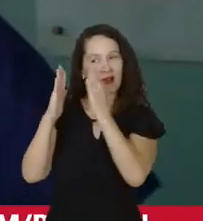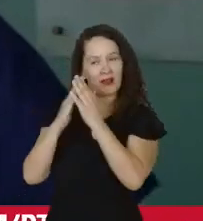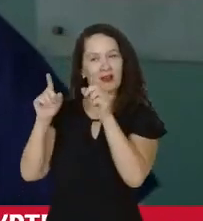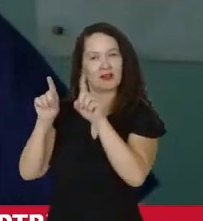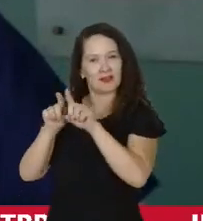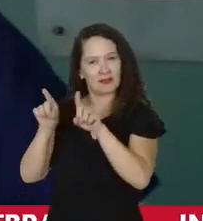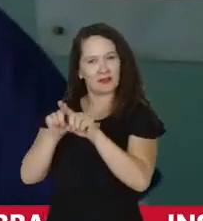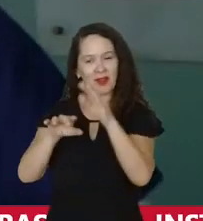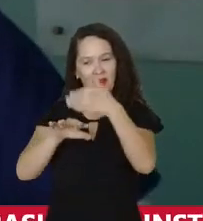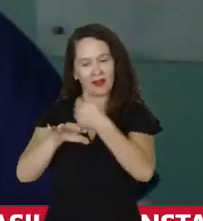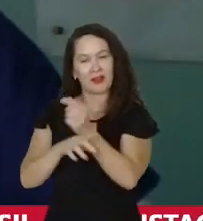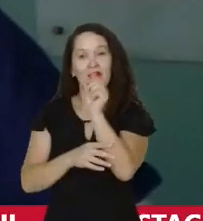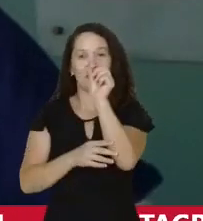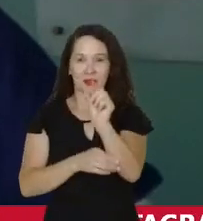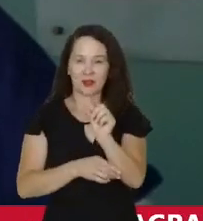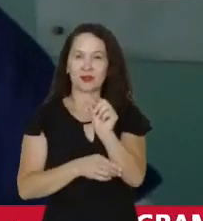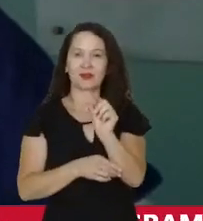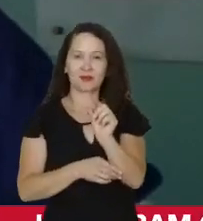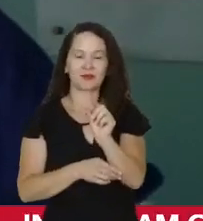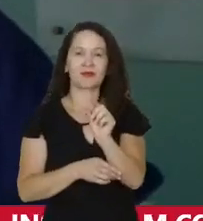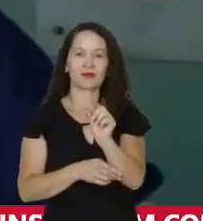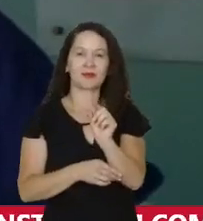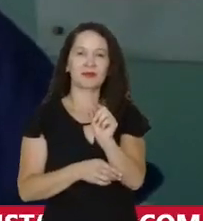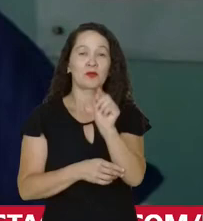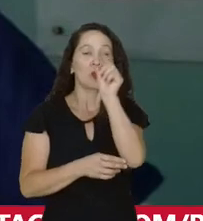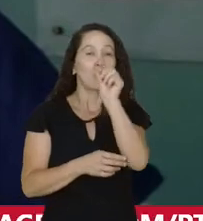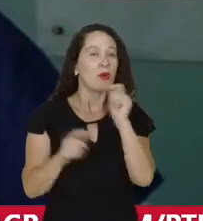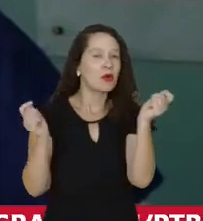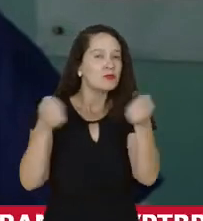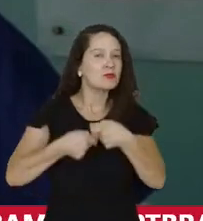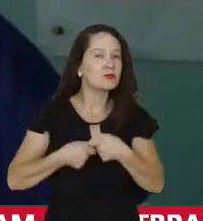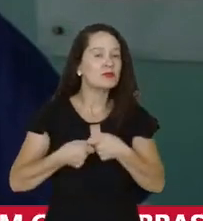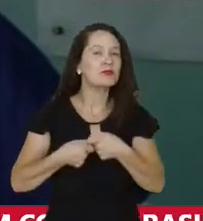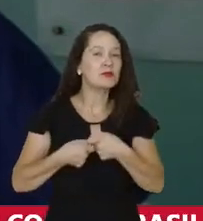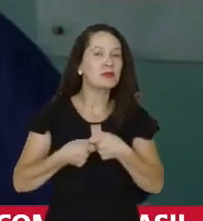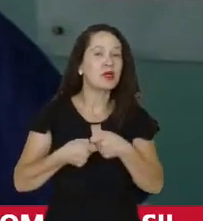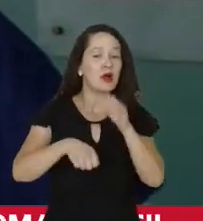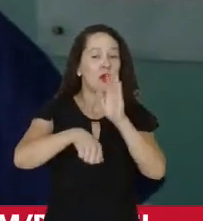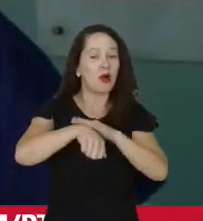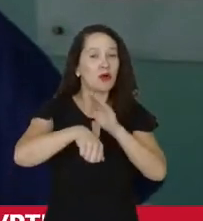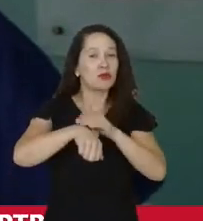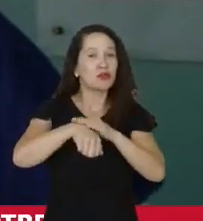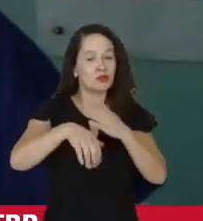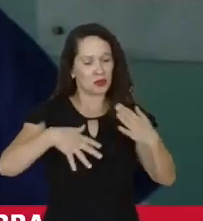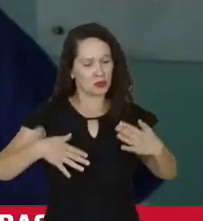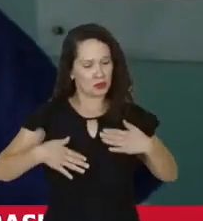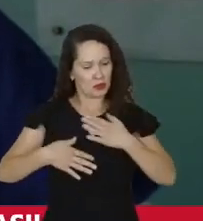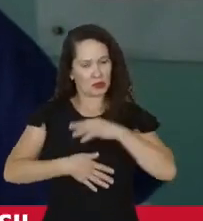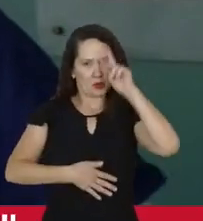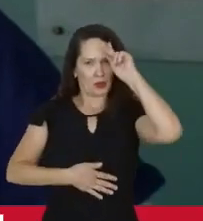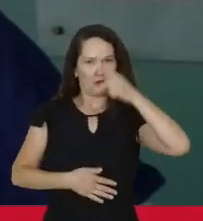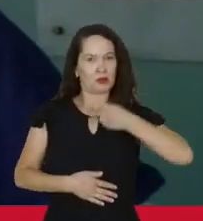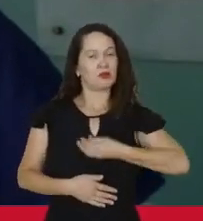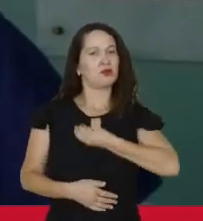moradia, e poucas possibilidades de autonomia sobre os seus corpos, e